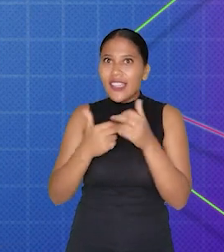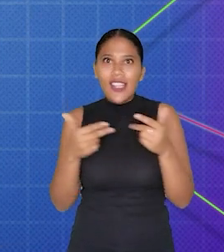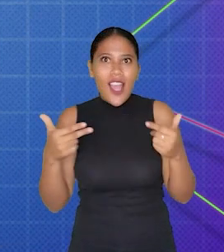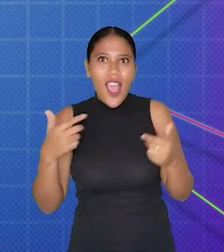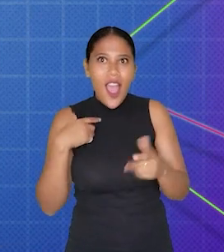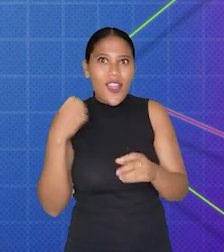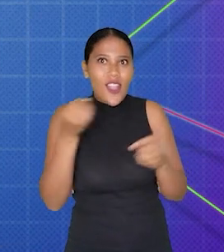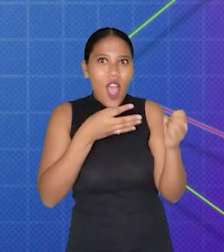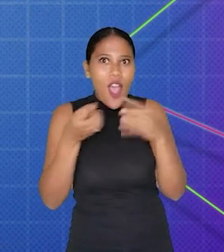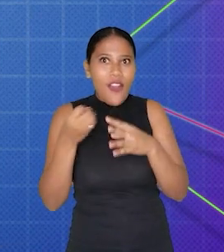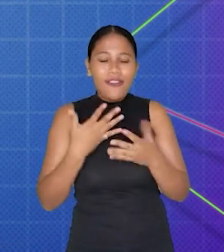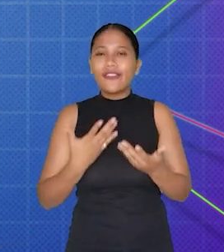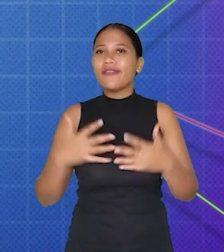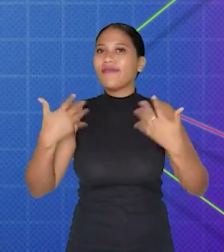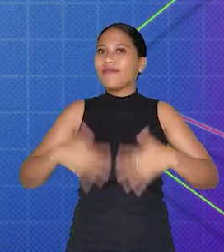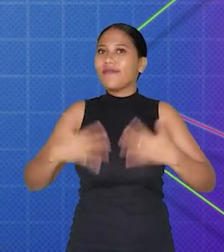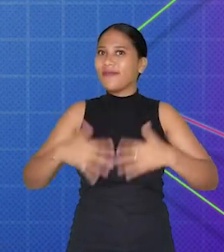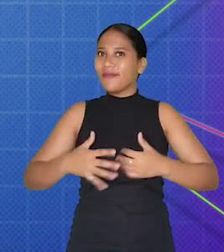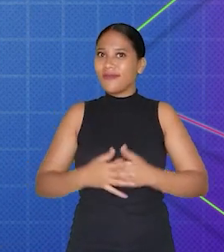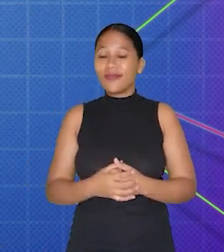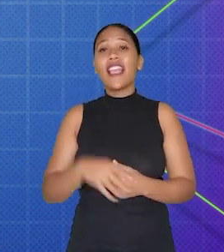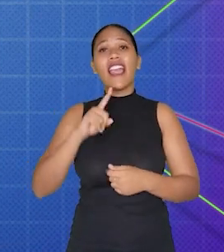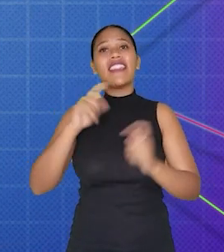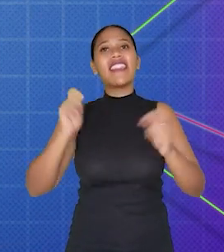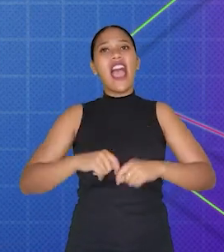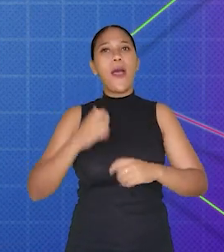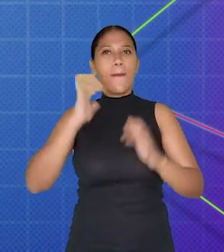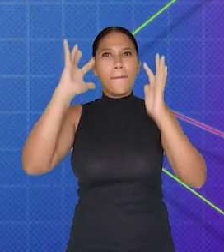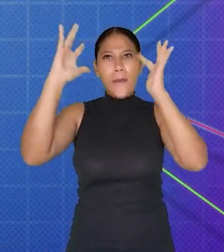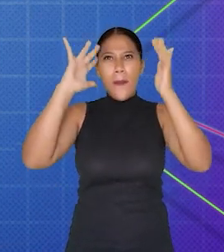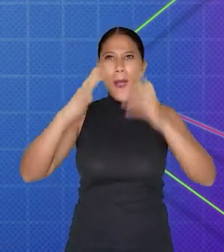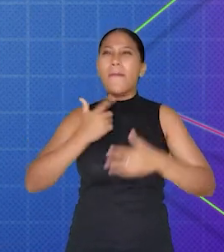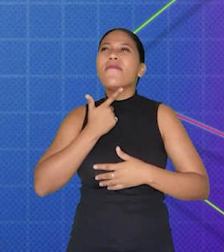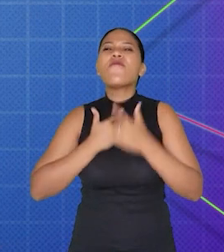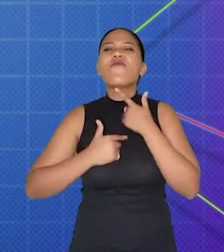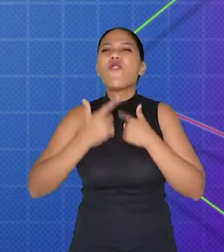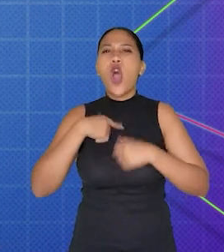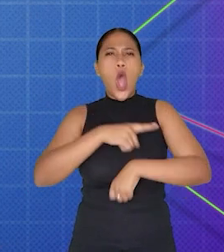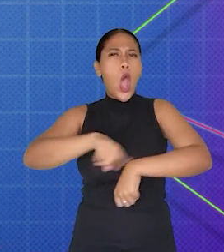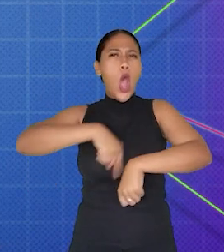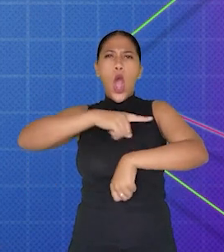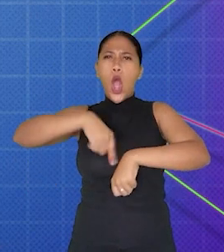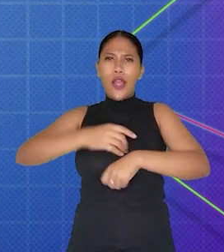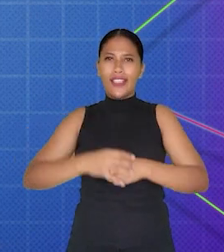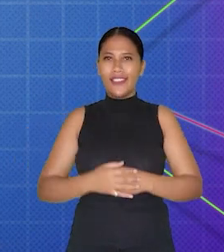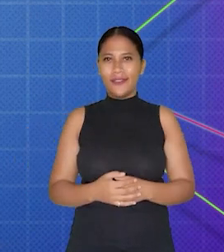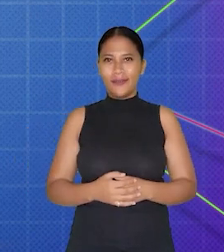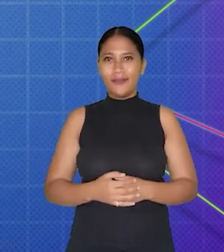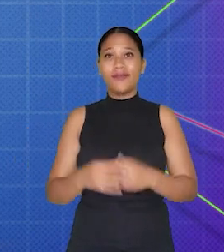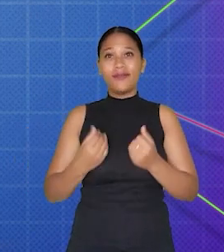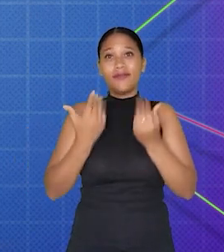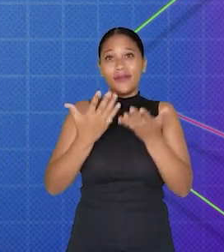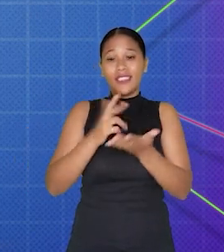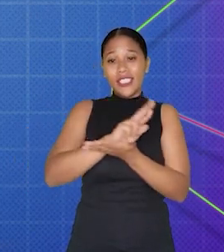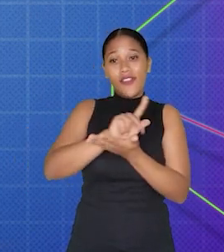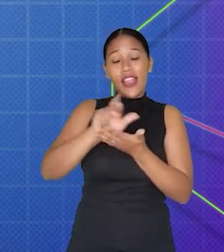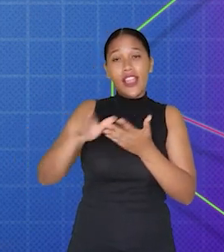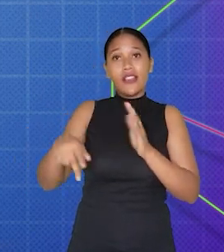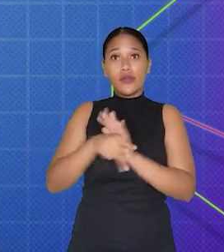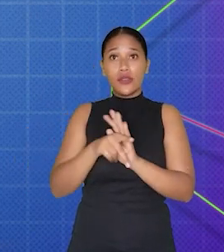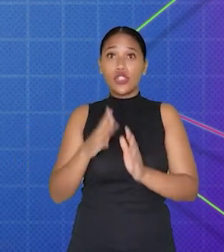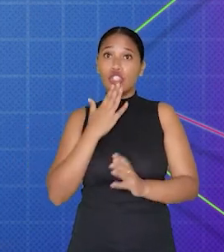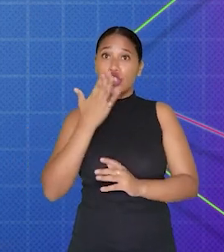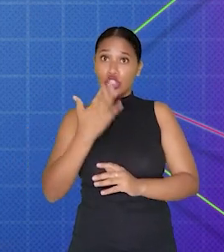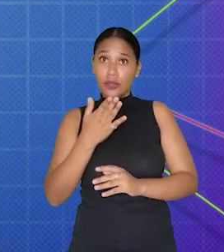descobrir segredos escondidos ou encontrar novas áreas e recursos no jogo, o que pode manter a motivação e o engajamento por horas.